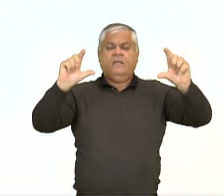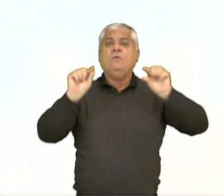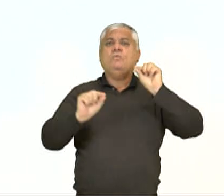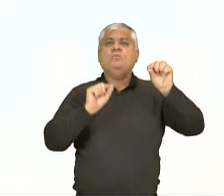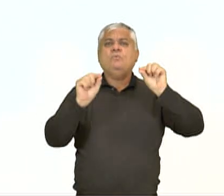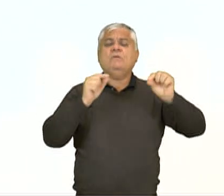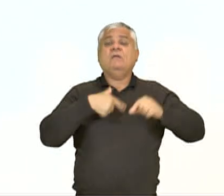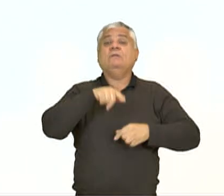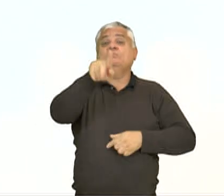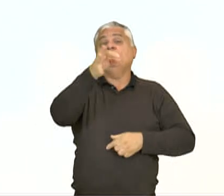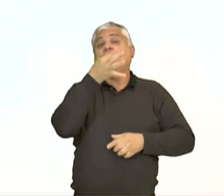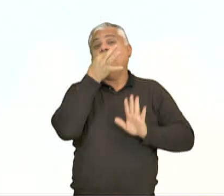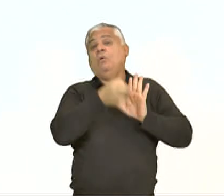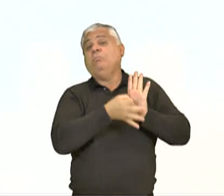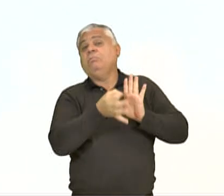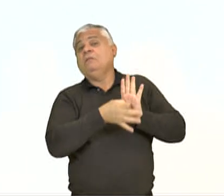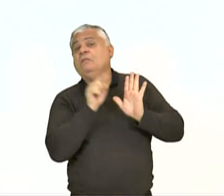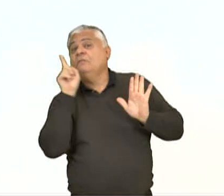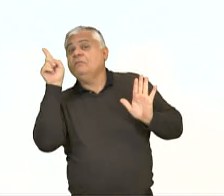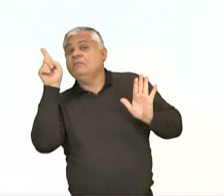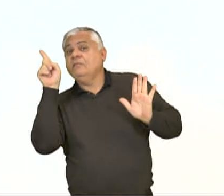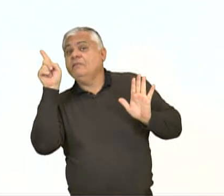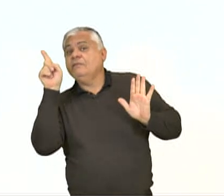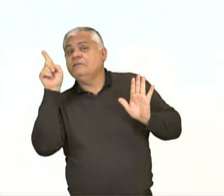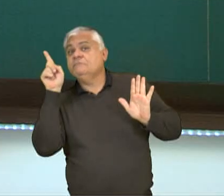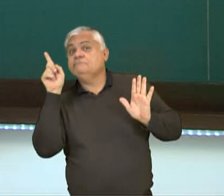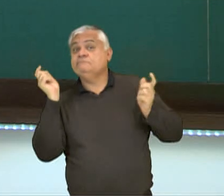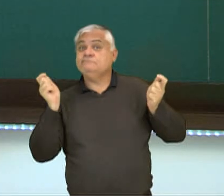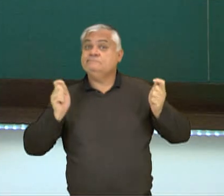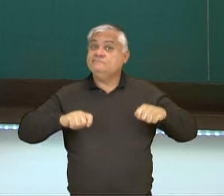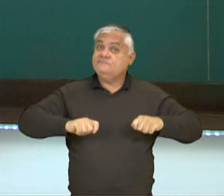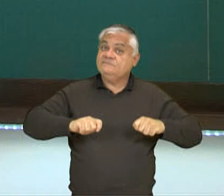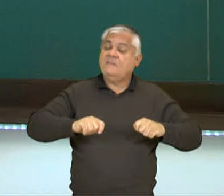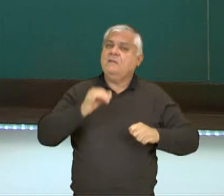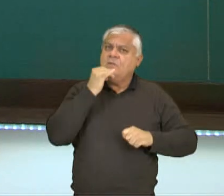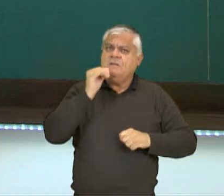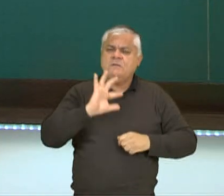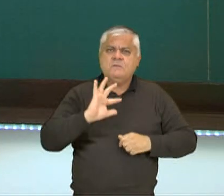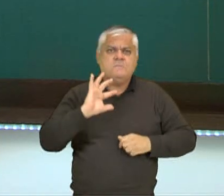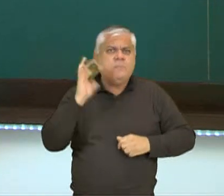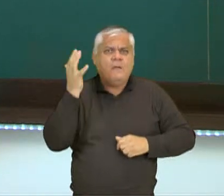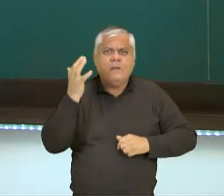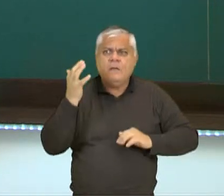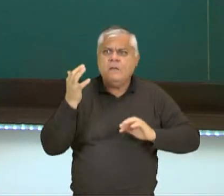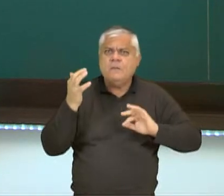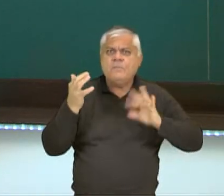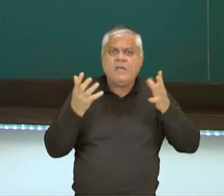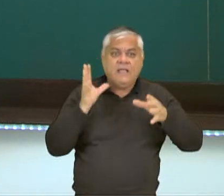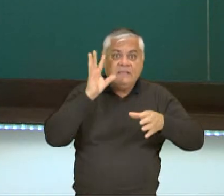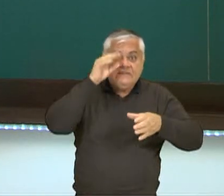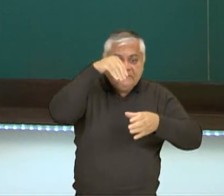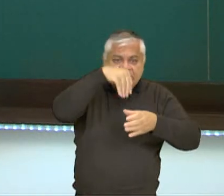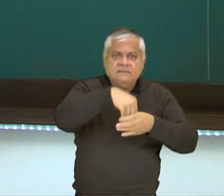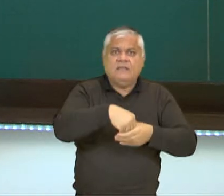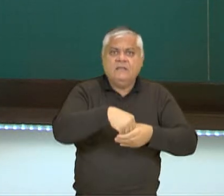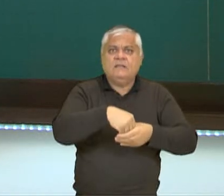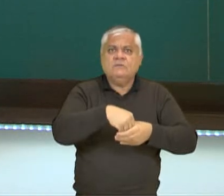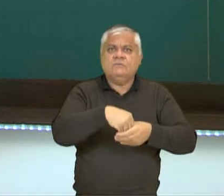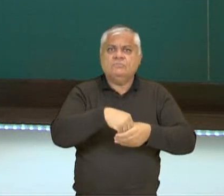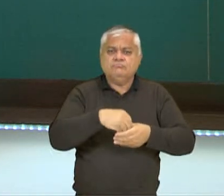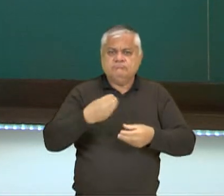sua opinião sobre isso? Será que um determinado acontecimento dentro, né, das